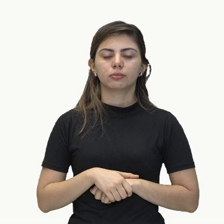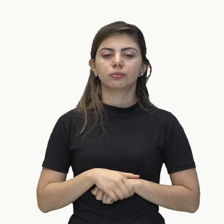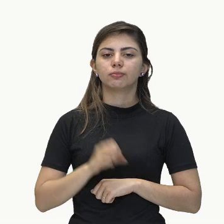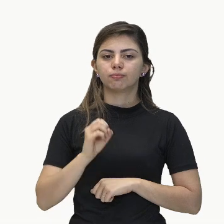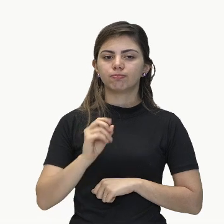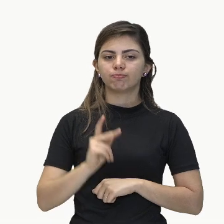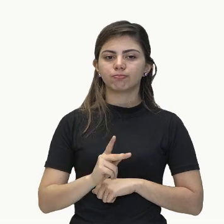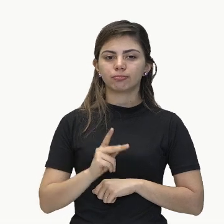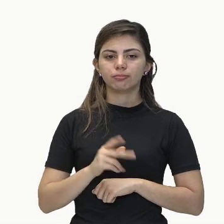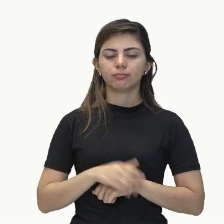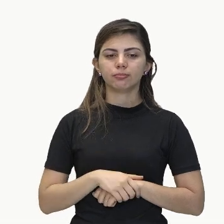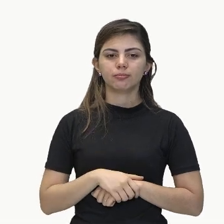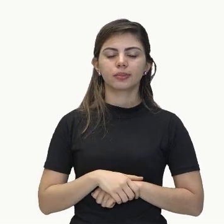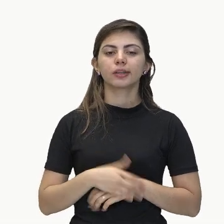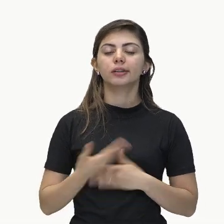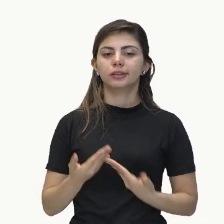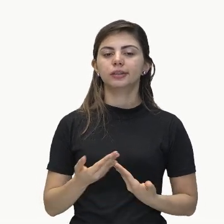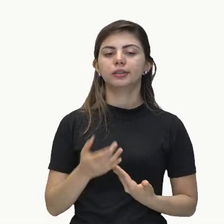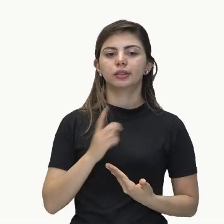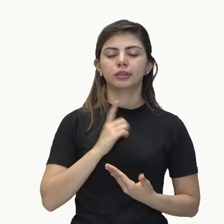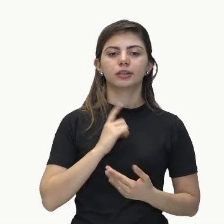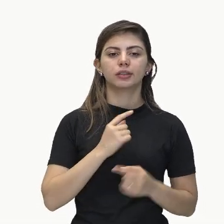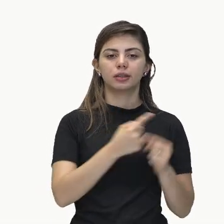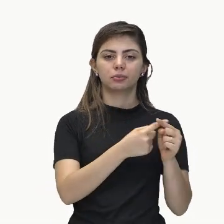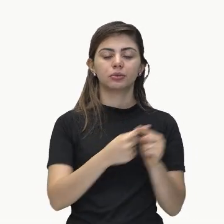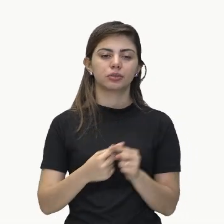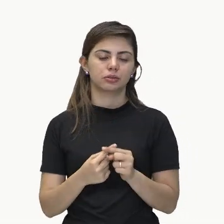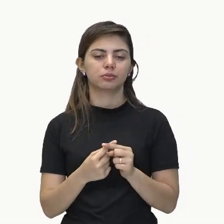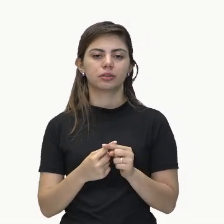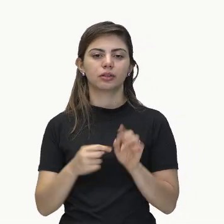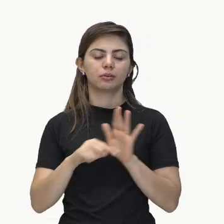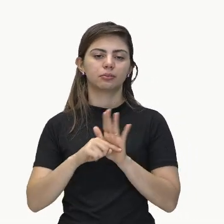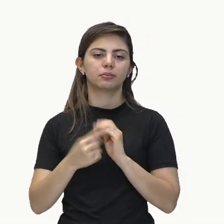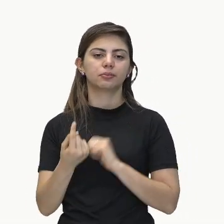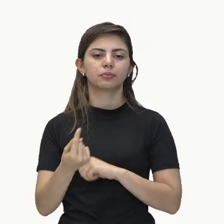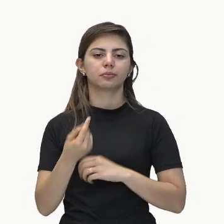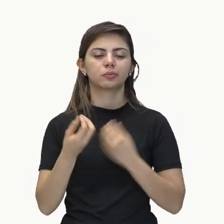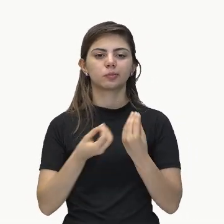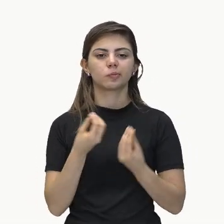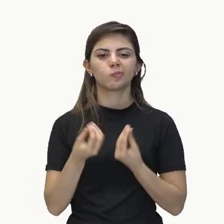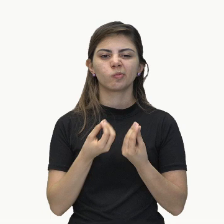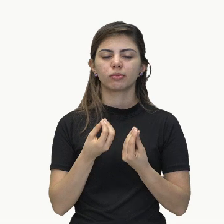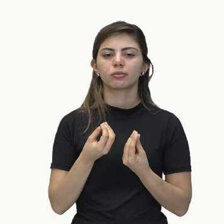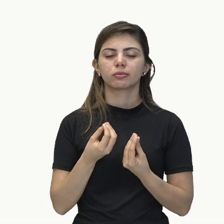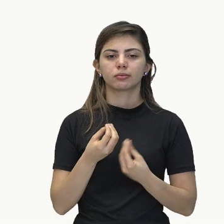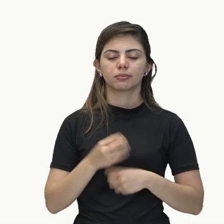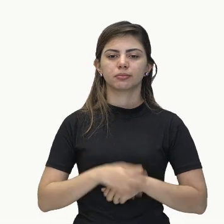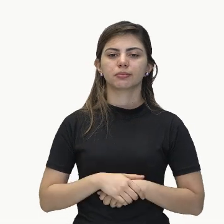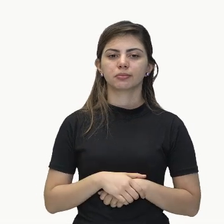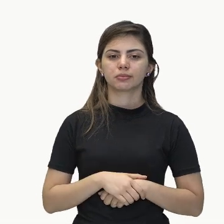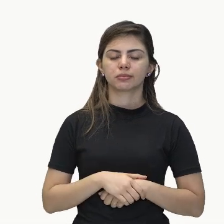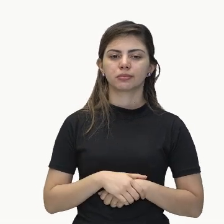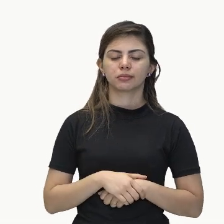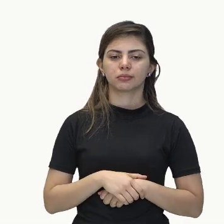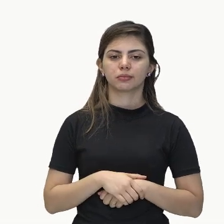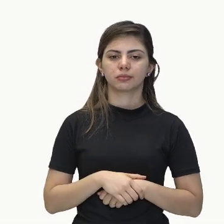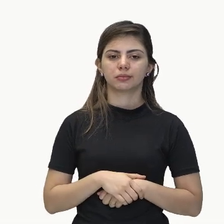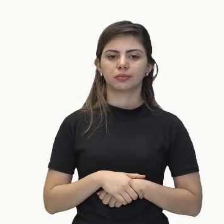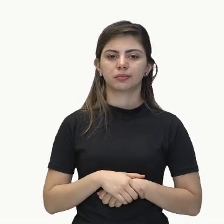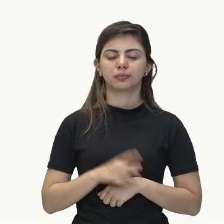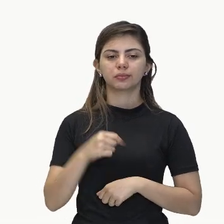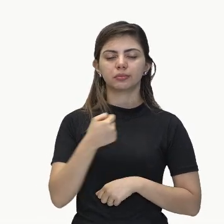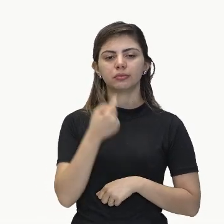Ok? Então, eu fazendo essa multiplicação da minha equação por menos 1, eu vou fazer com que os